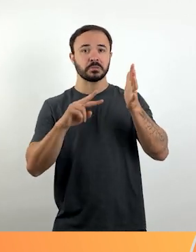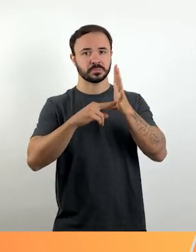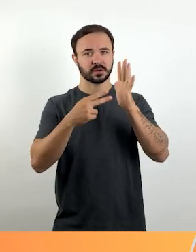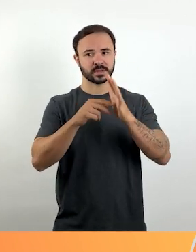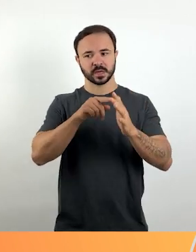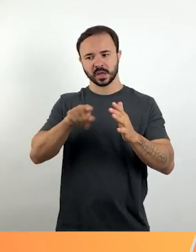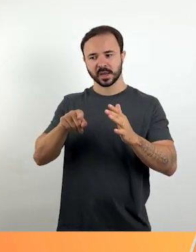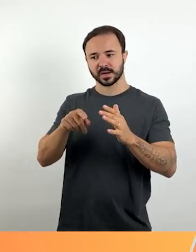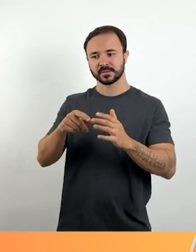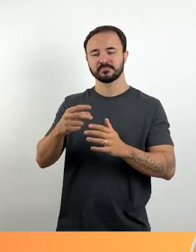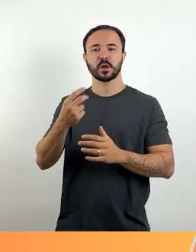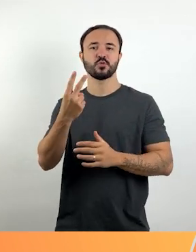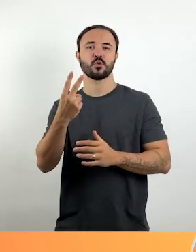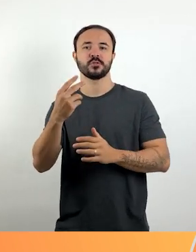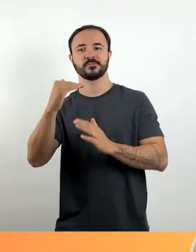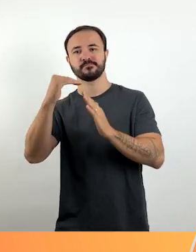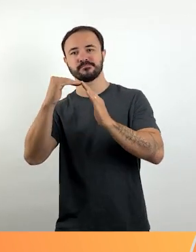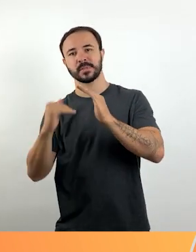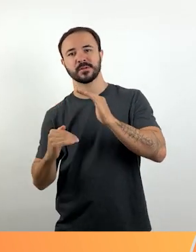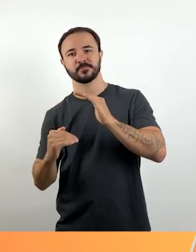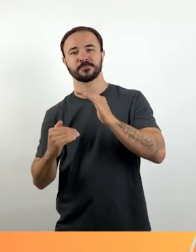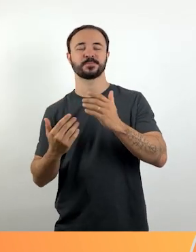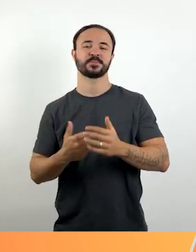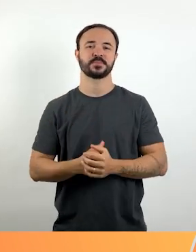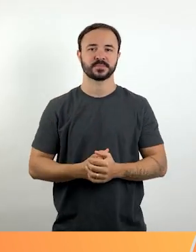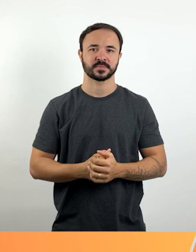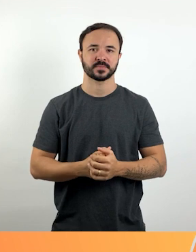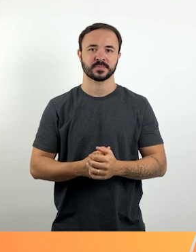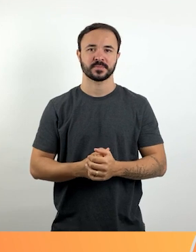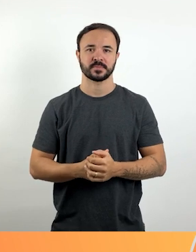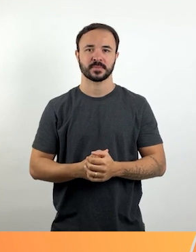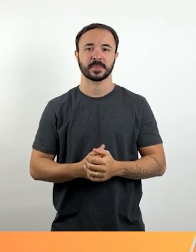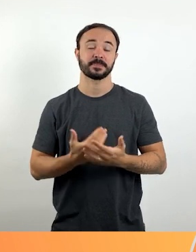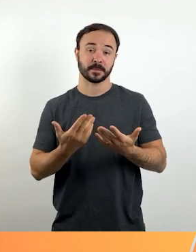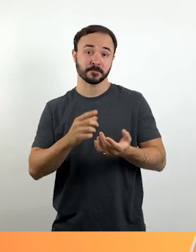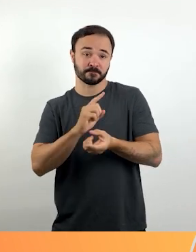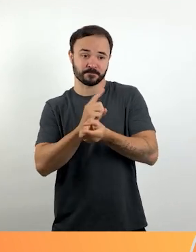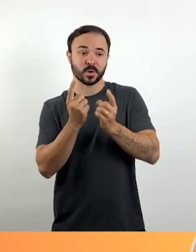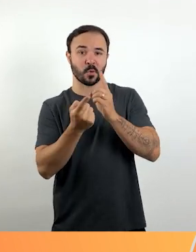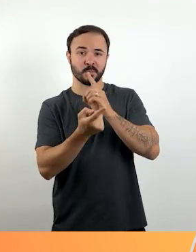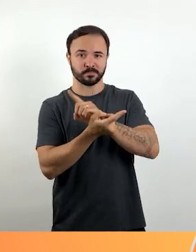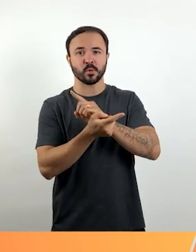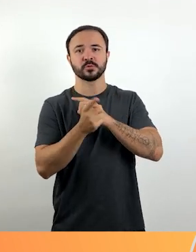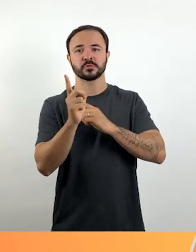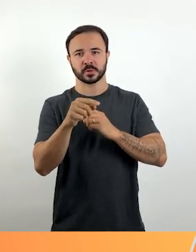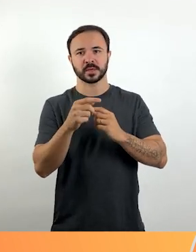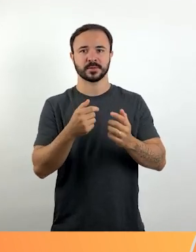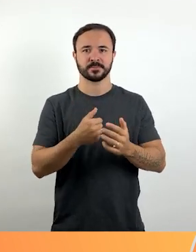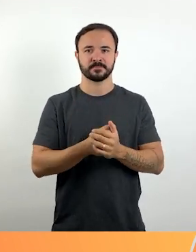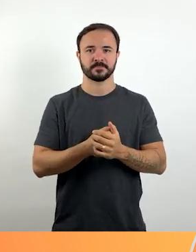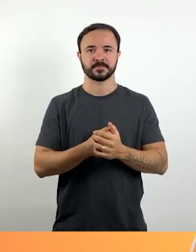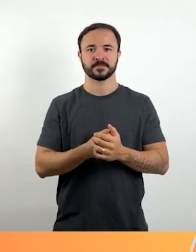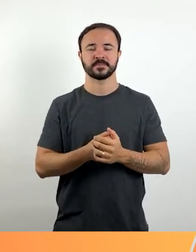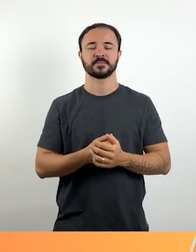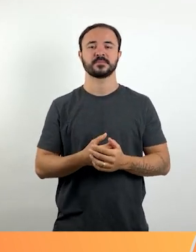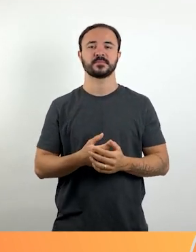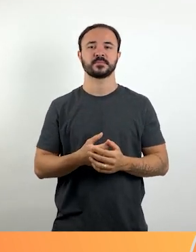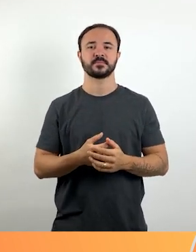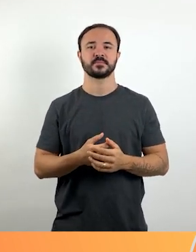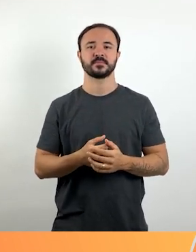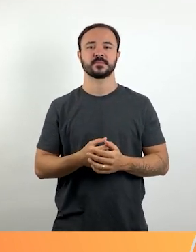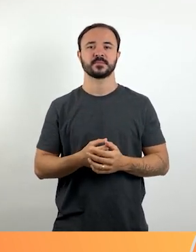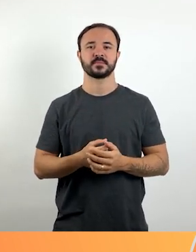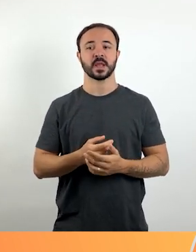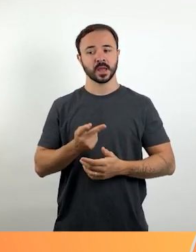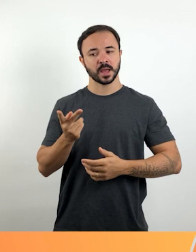menos 2, ficou com 1 metro. E como é oposto, vai ter um momento que eles vão estar nessa posição, né? Que